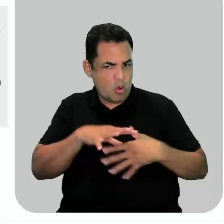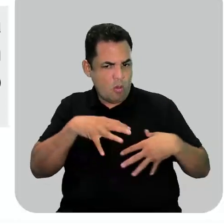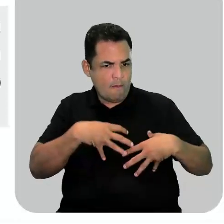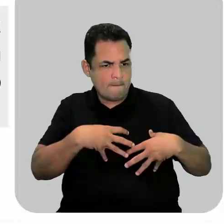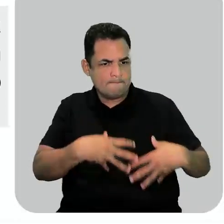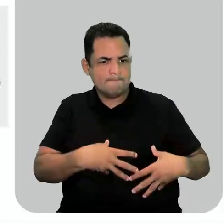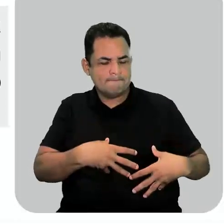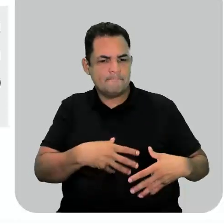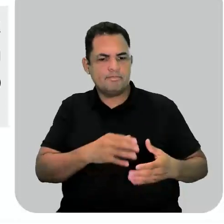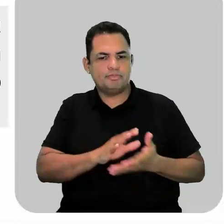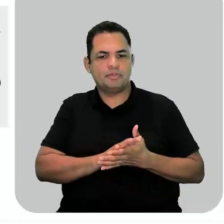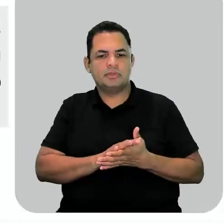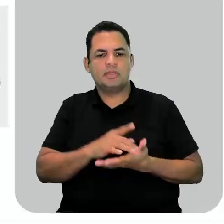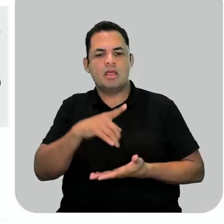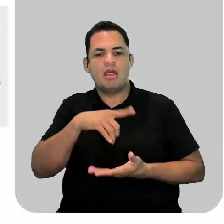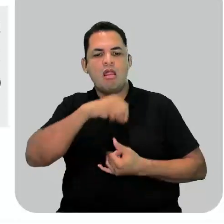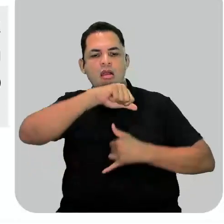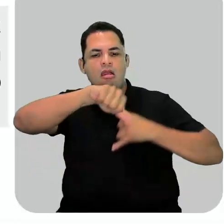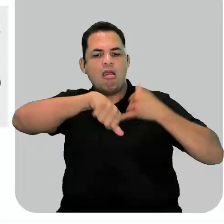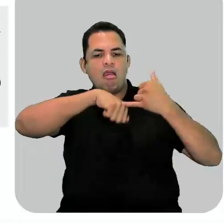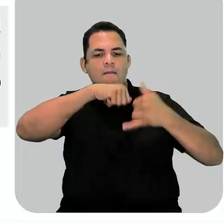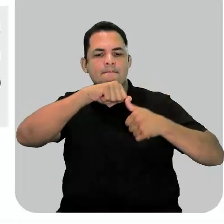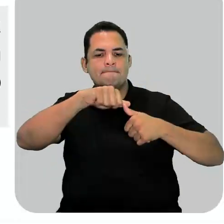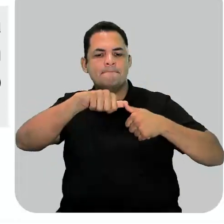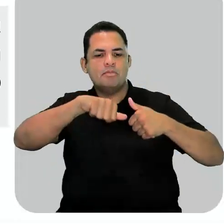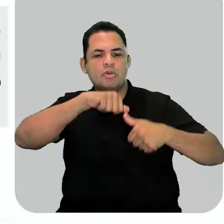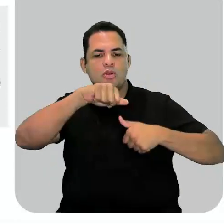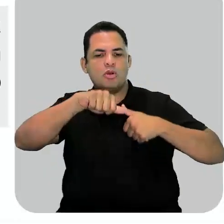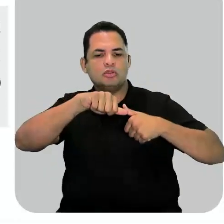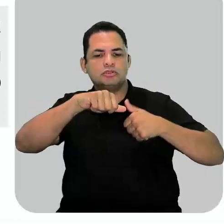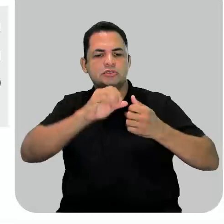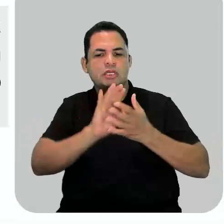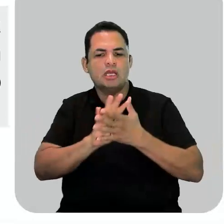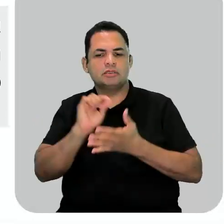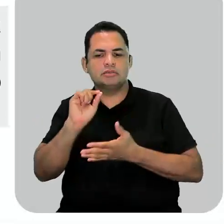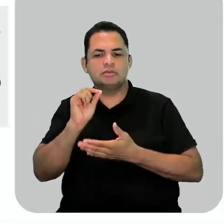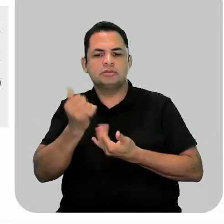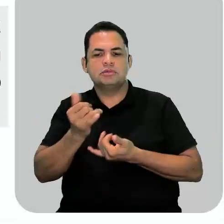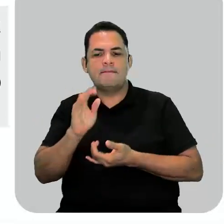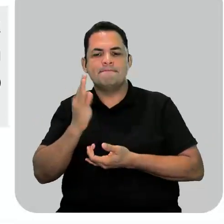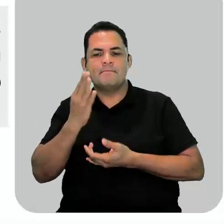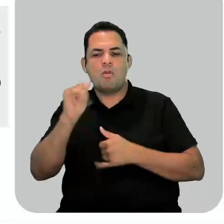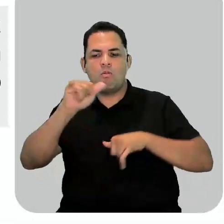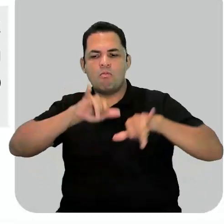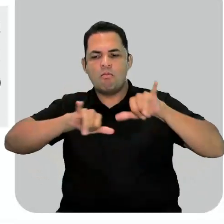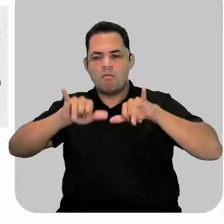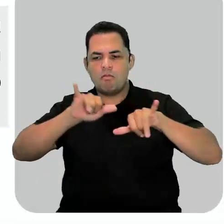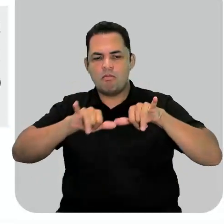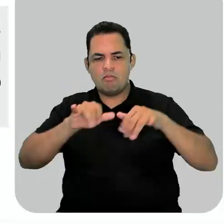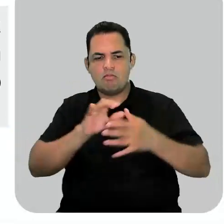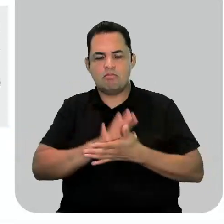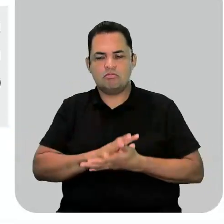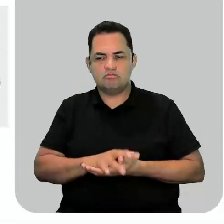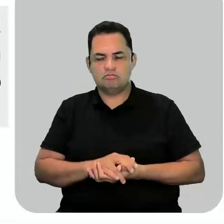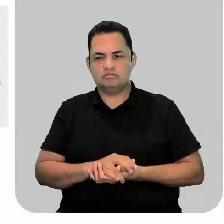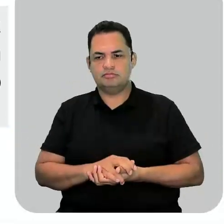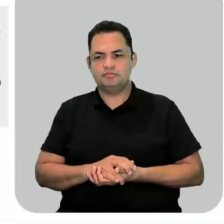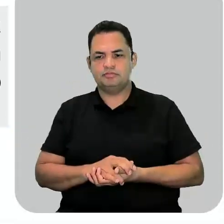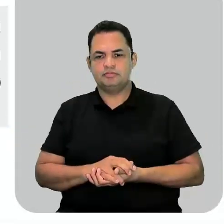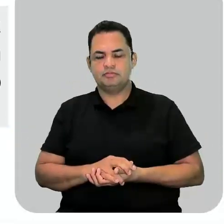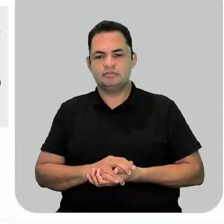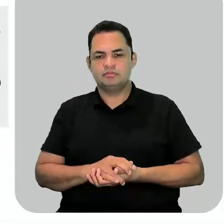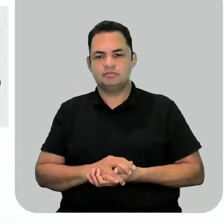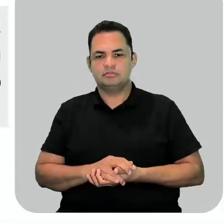do corpo, a fim de alterar um processo fisiológico ou bioquímico